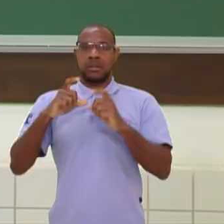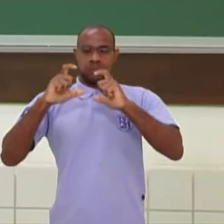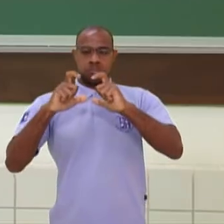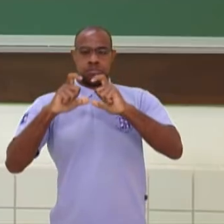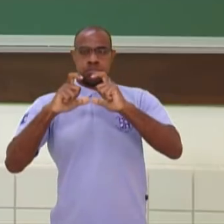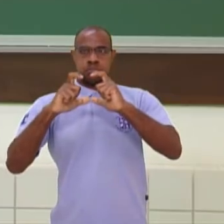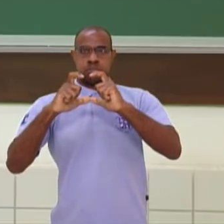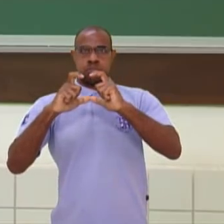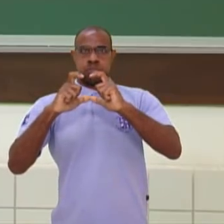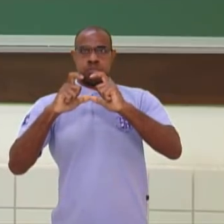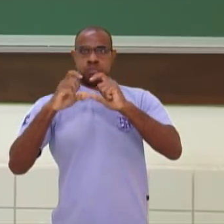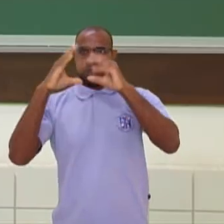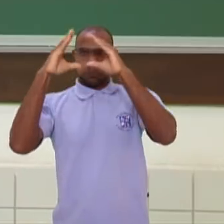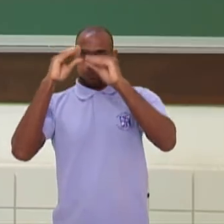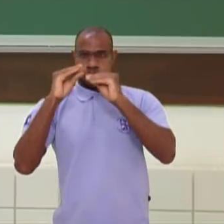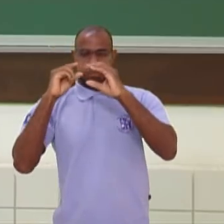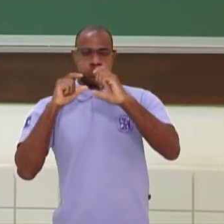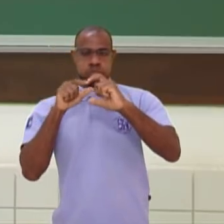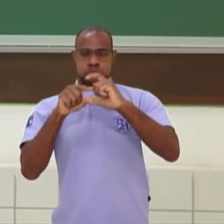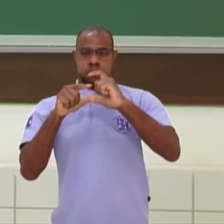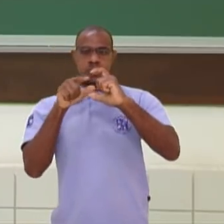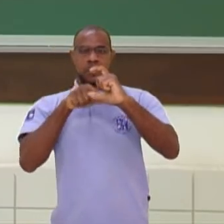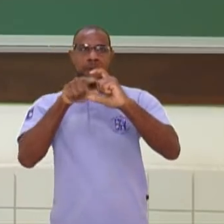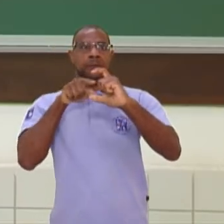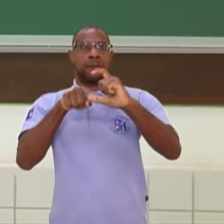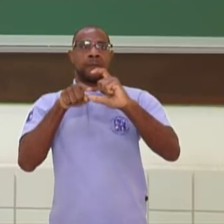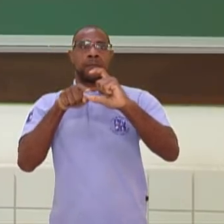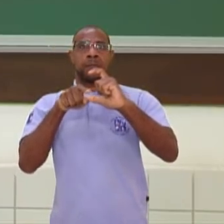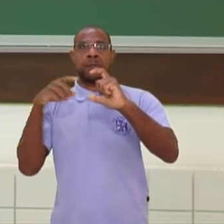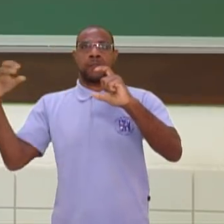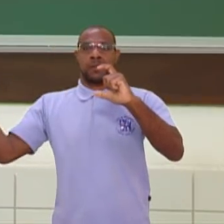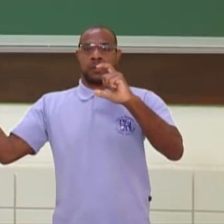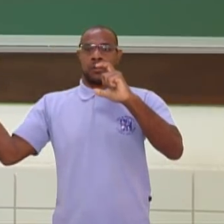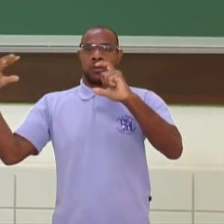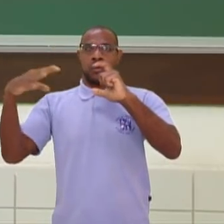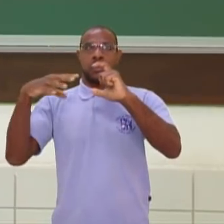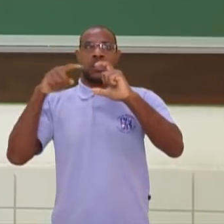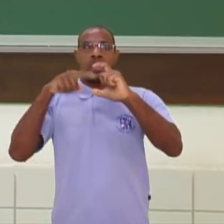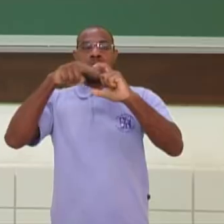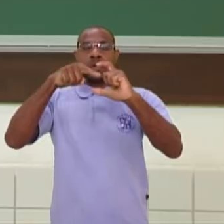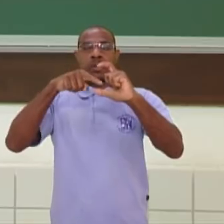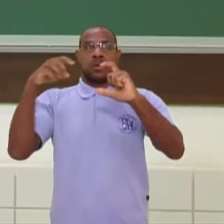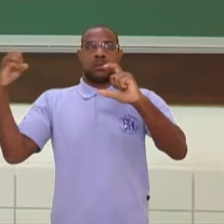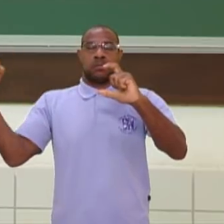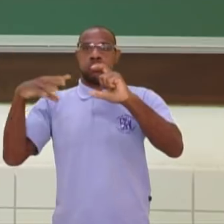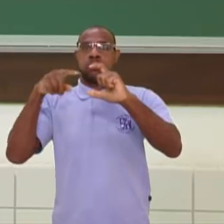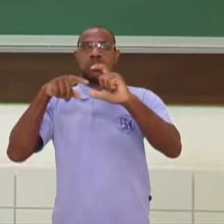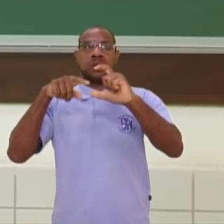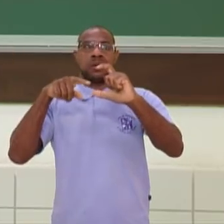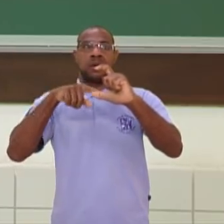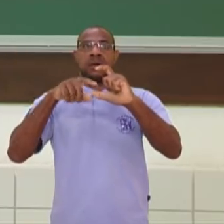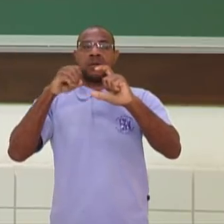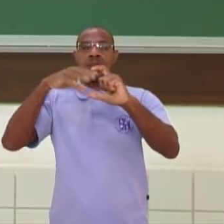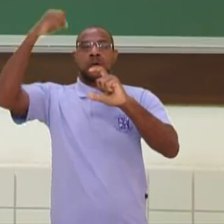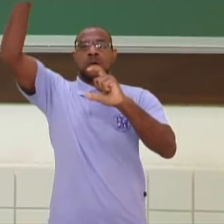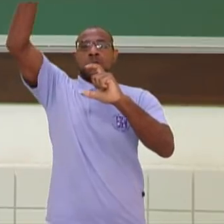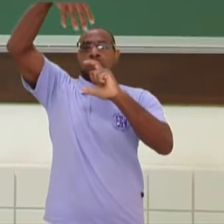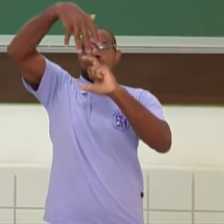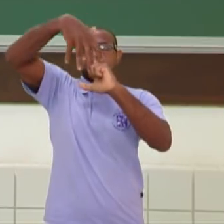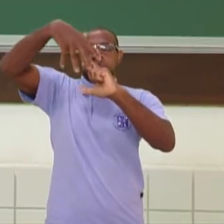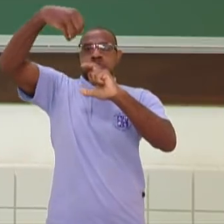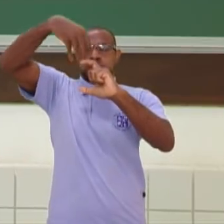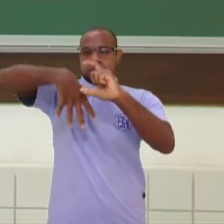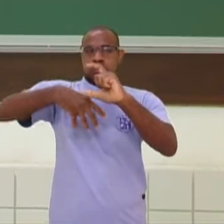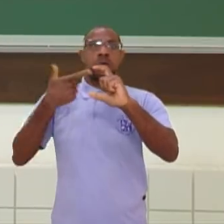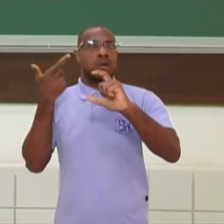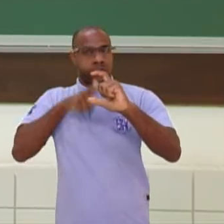certo? Então, as ondas que estão vindo aqui na horizontal acabam sendo bloqueada, o que vem é só na vertical que passa. por esse